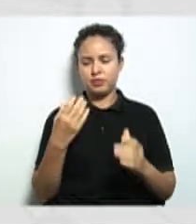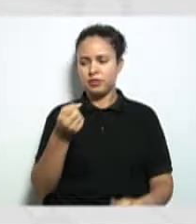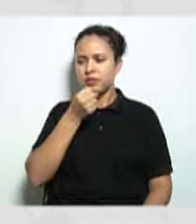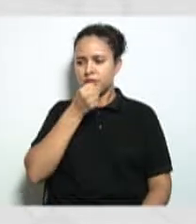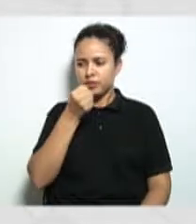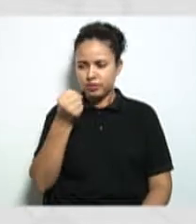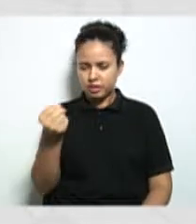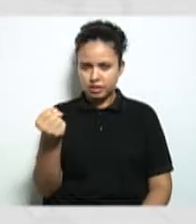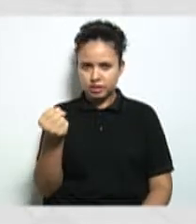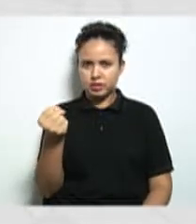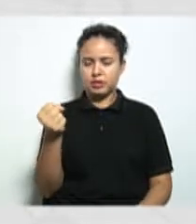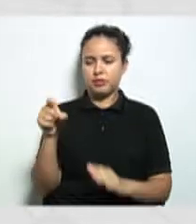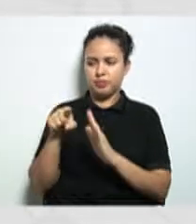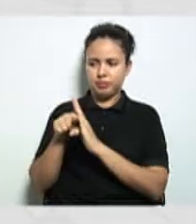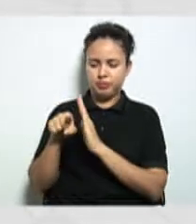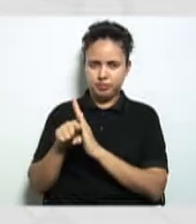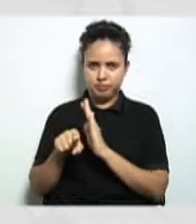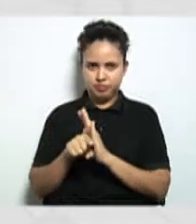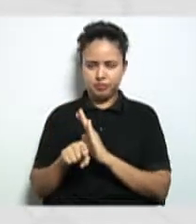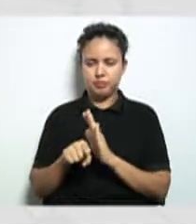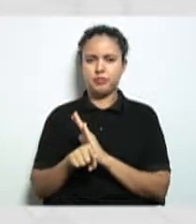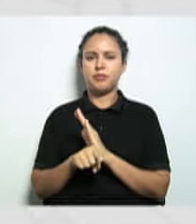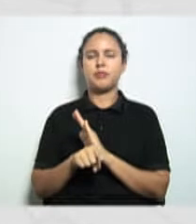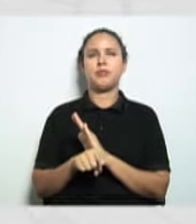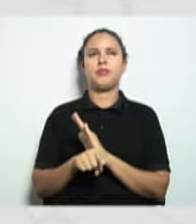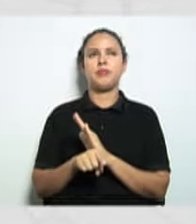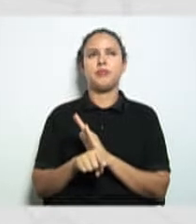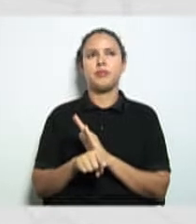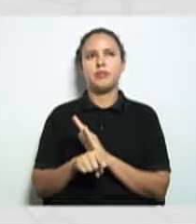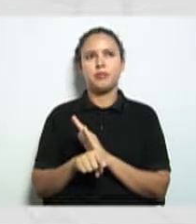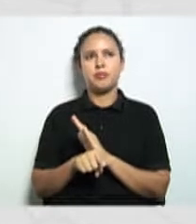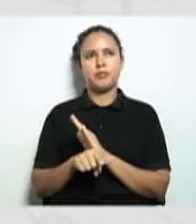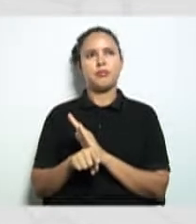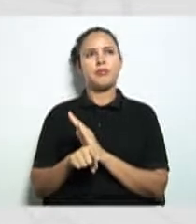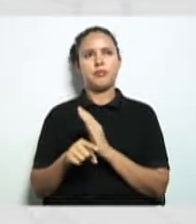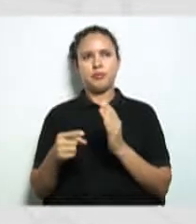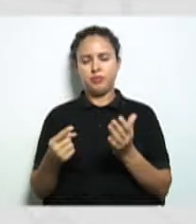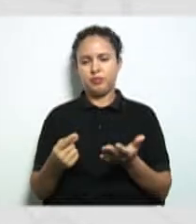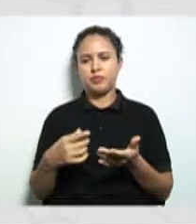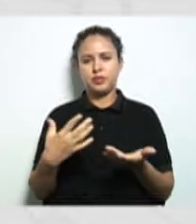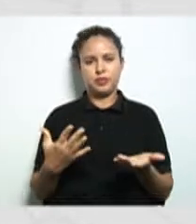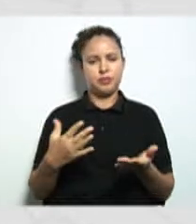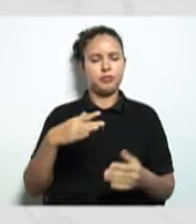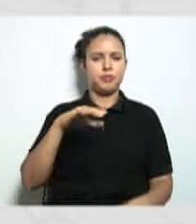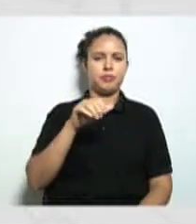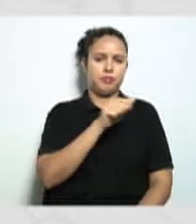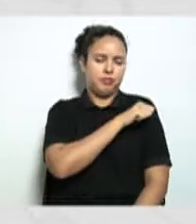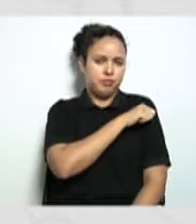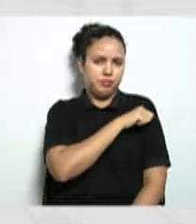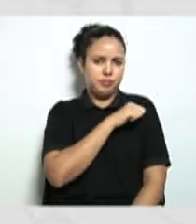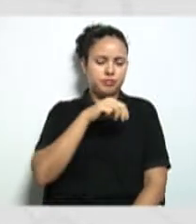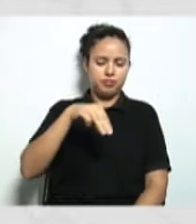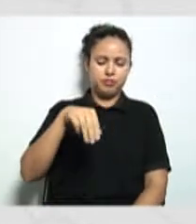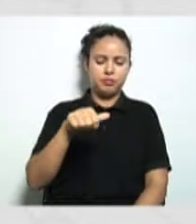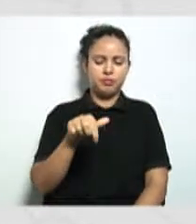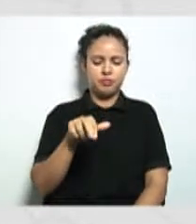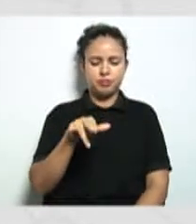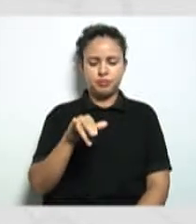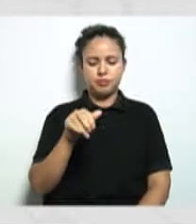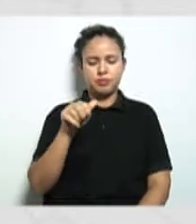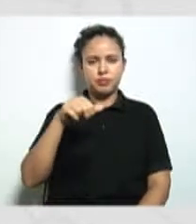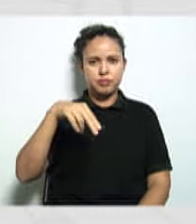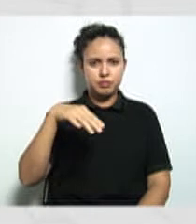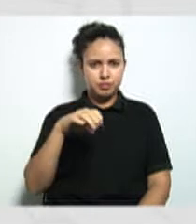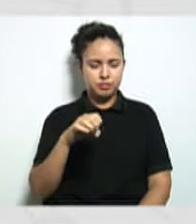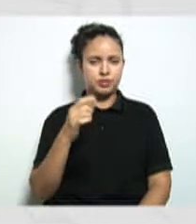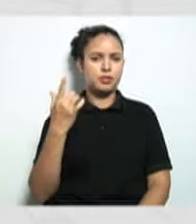formulário são instrumentos de pesquisa. Então, aí a aluna Mariane acertou, lá de Costa Marques,